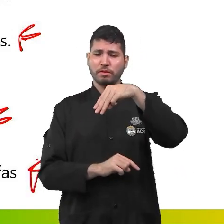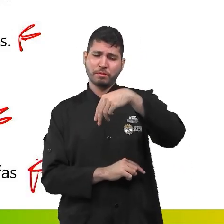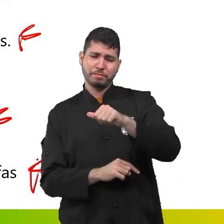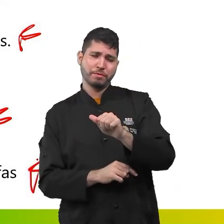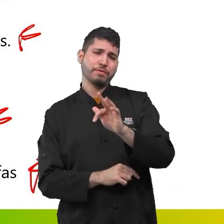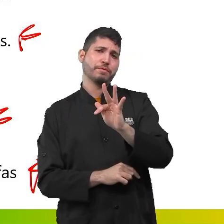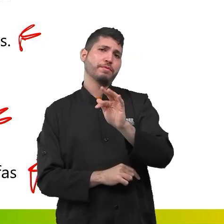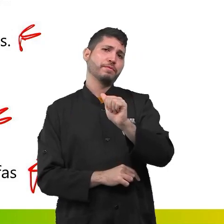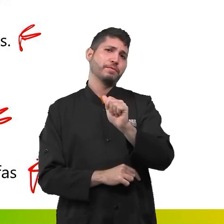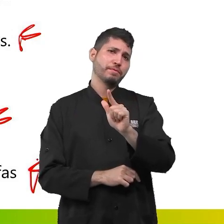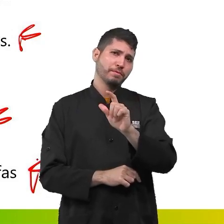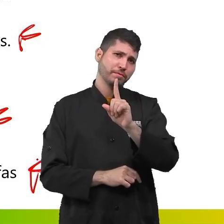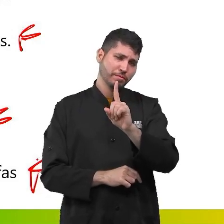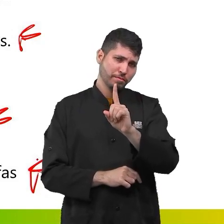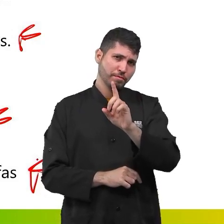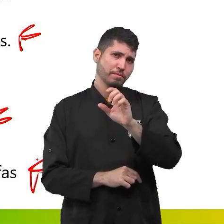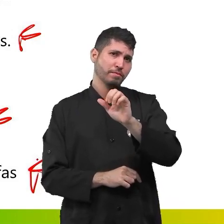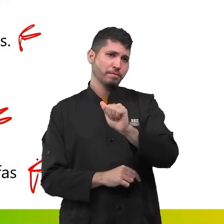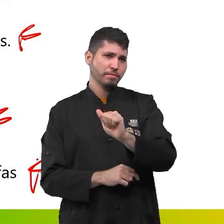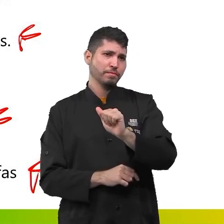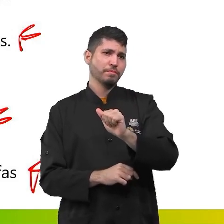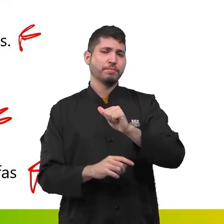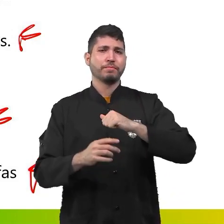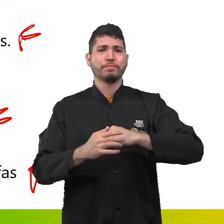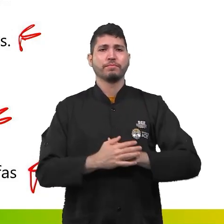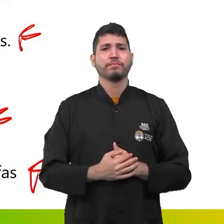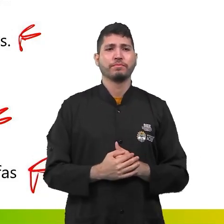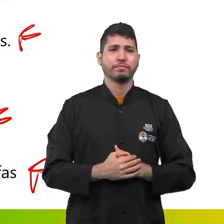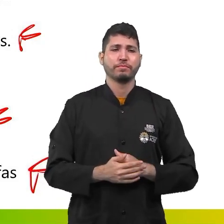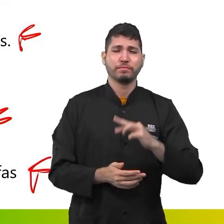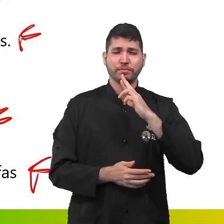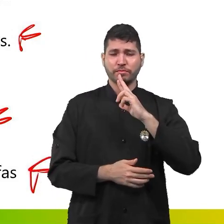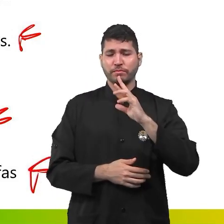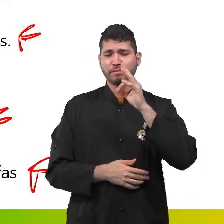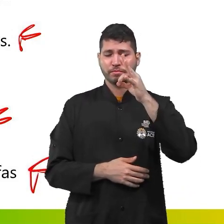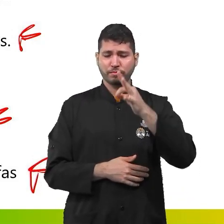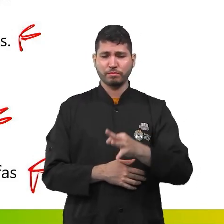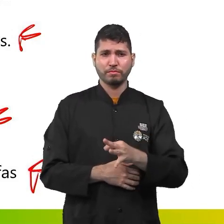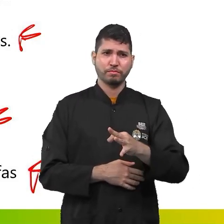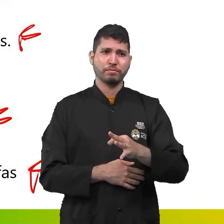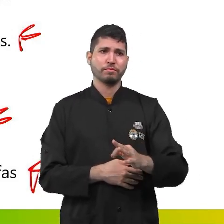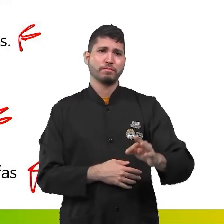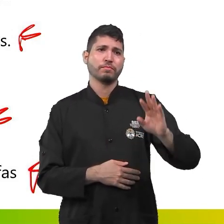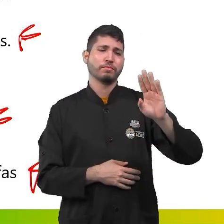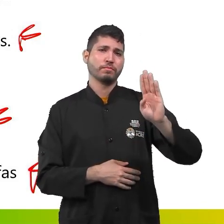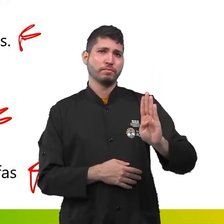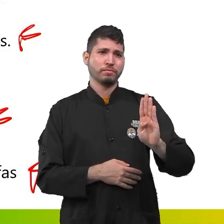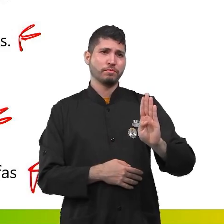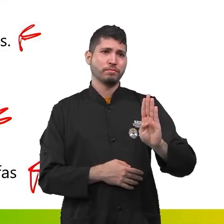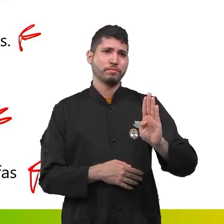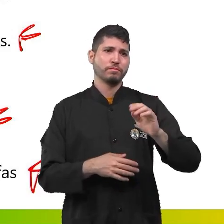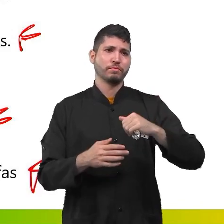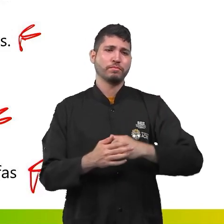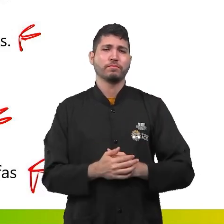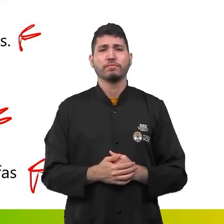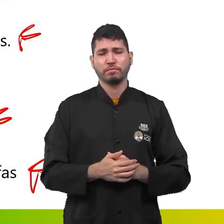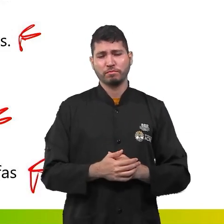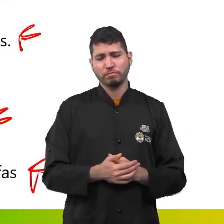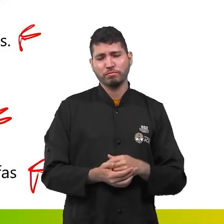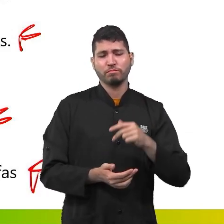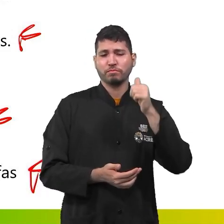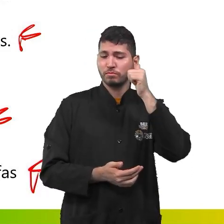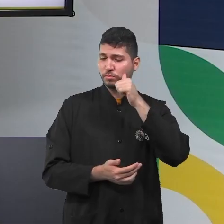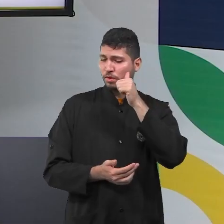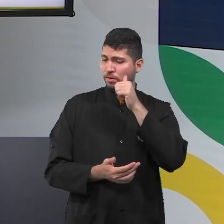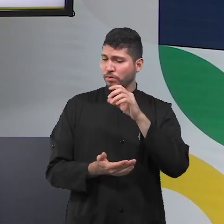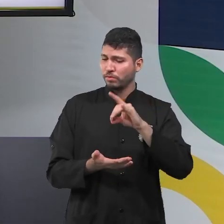E nós queremos aqui a visão da Suzanita. Então, nossa resposta correta realmente é a letra B. Na concepção dela, mulher de verdade é aquela que